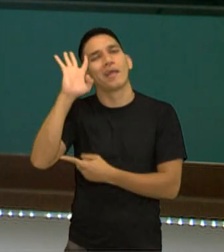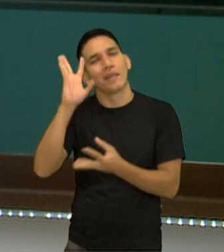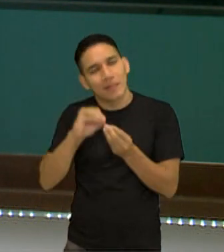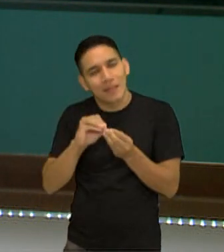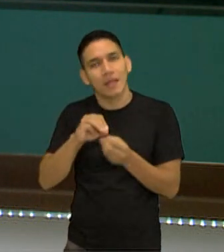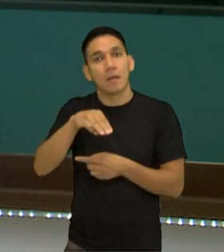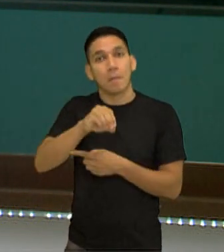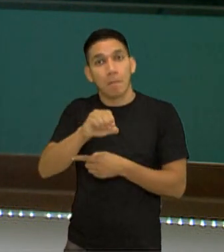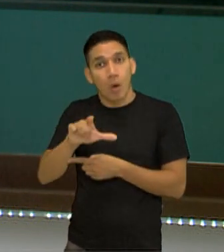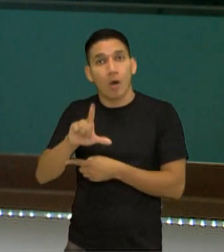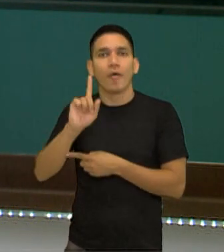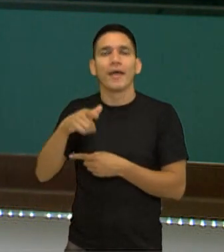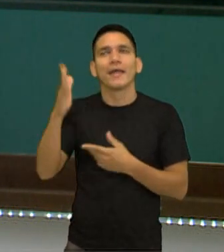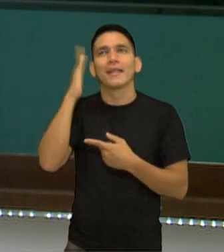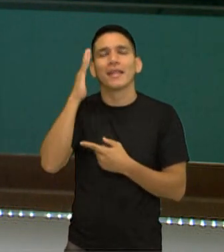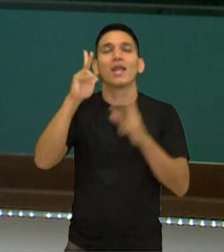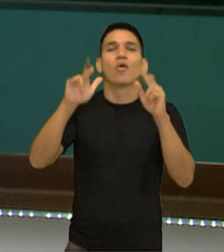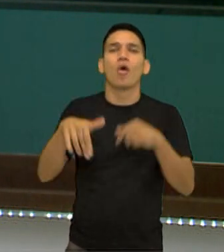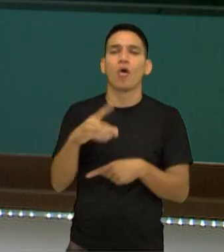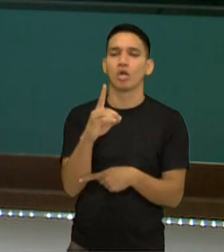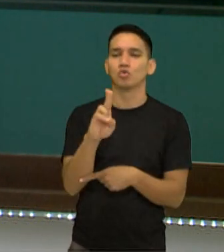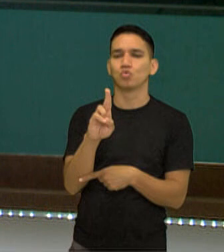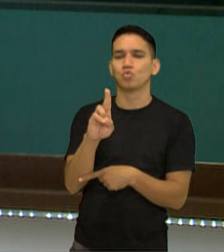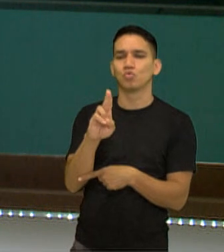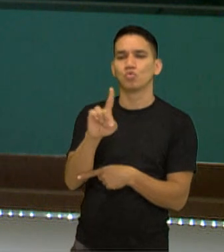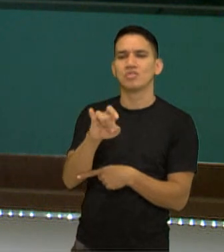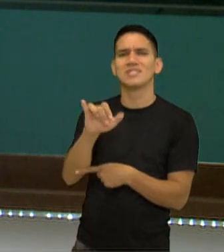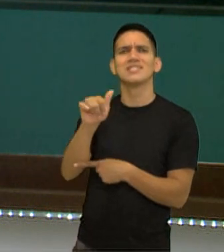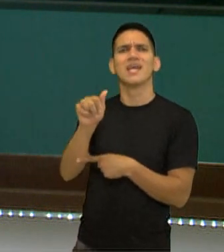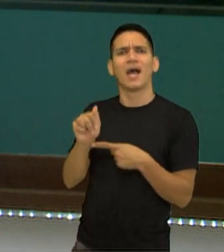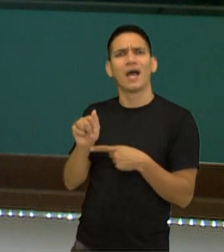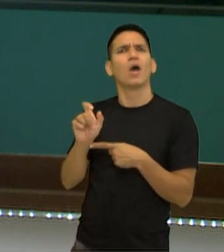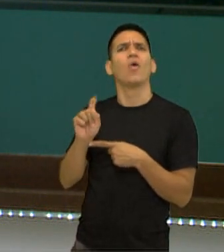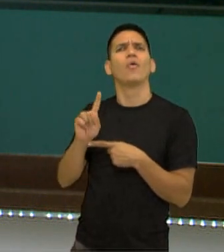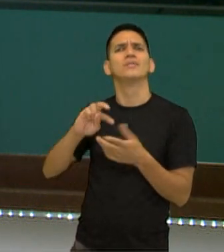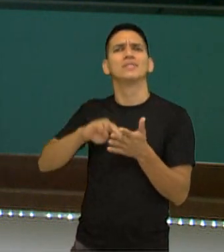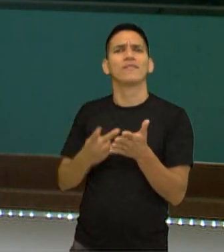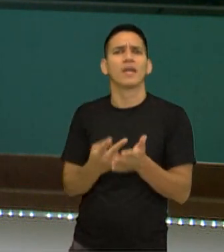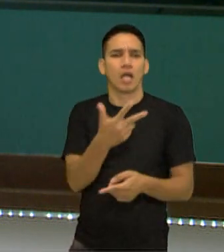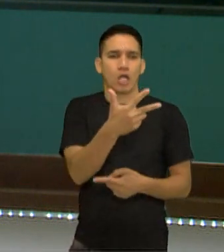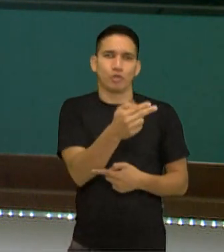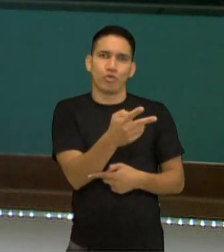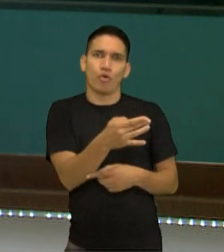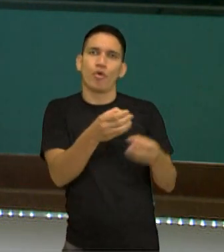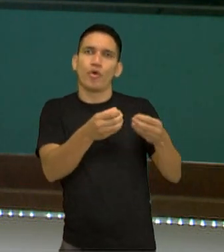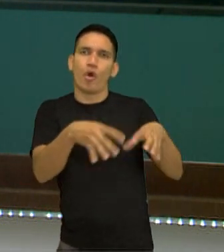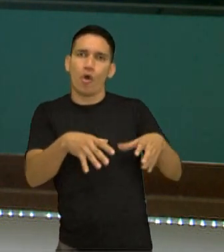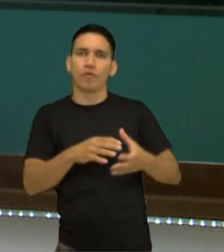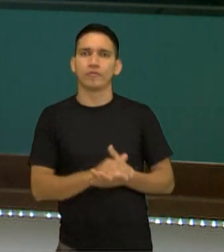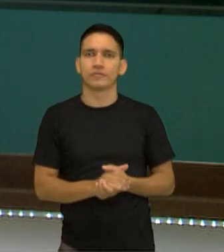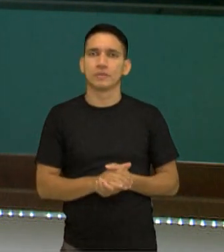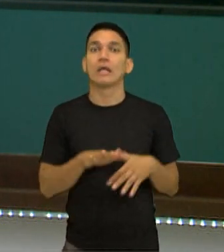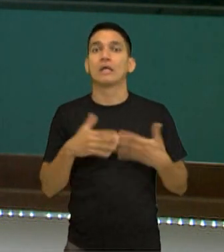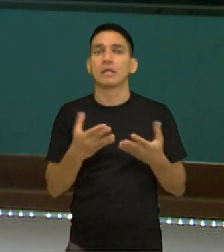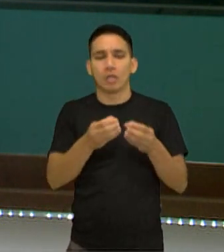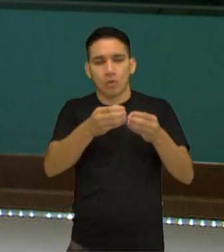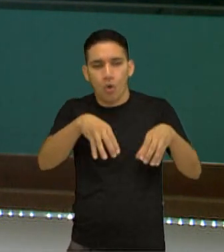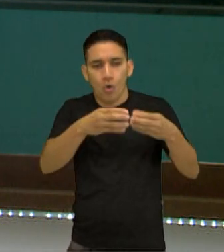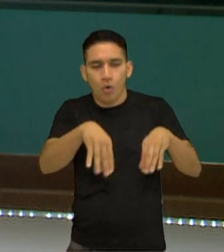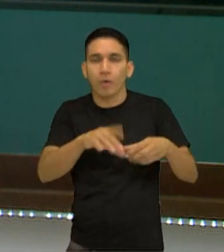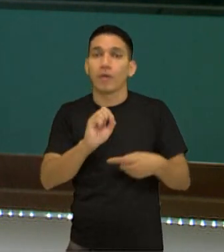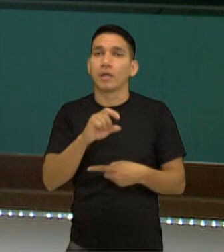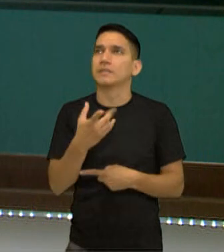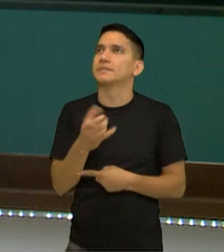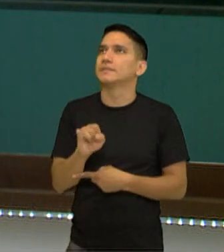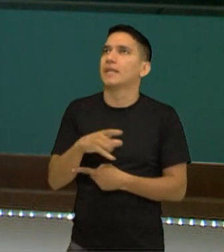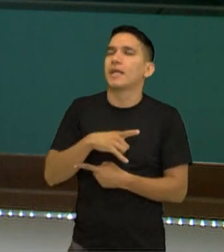usamos a dúzia no nosso dia a dia. Quando eu digo para vocês que eu tenho uma dúzia de ovos, tenho 12 ovos. Se eu digo para vocês que eu tenho uma dúzia